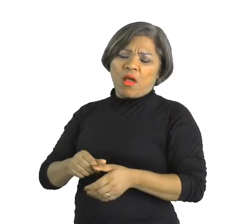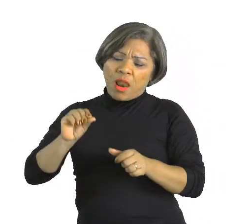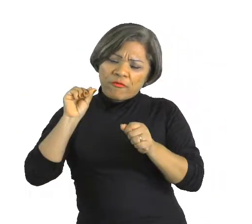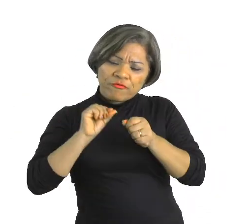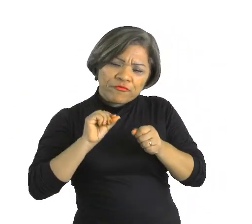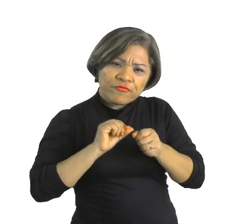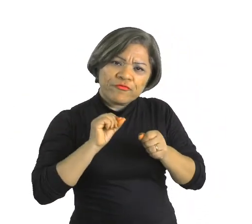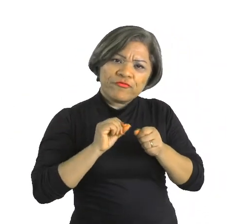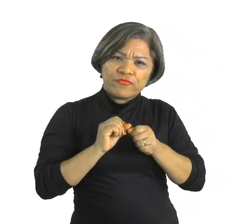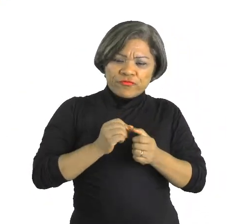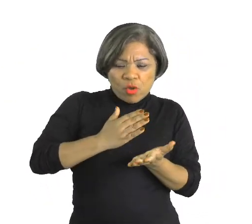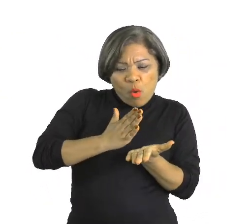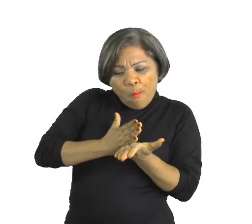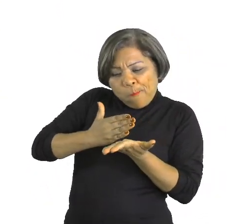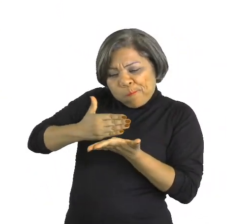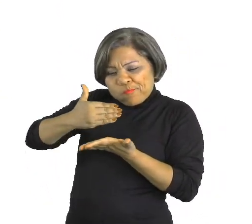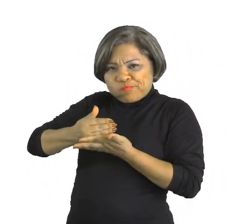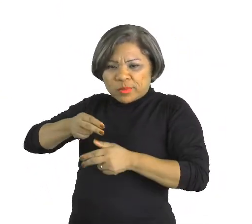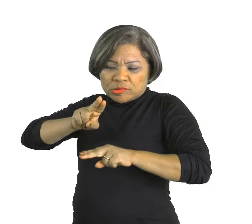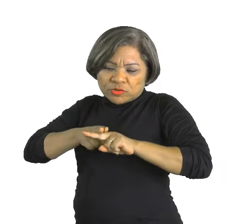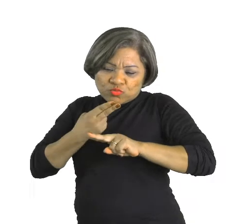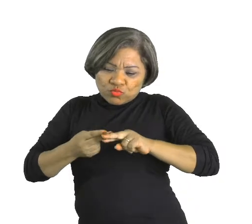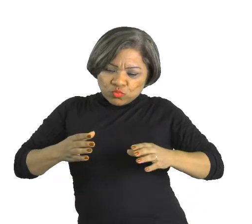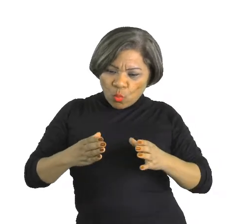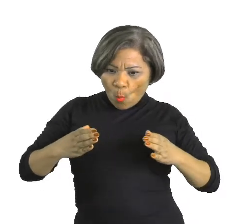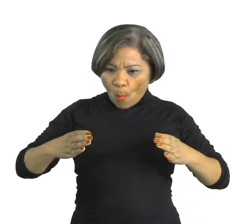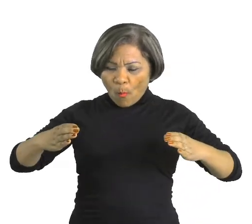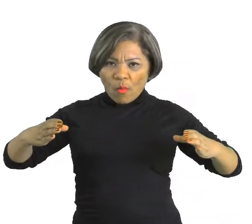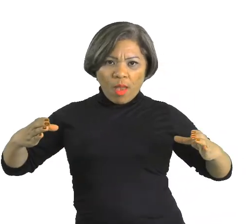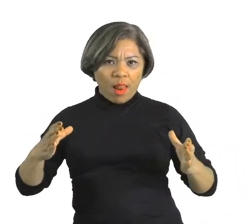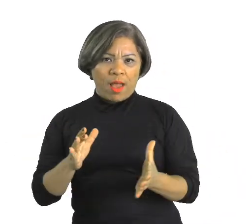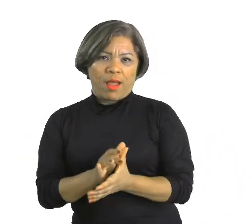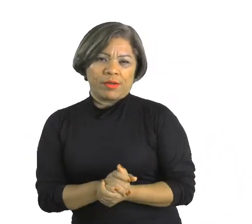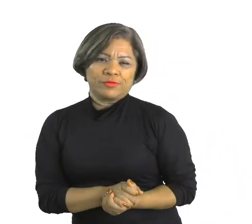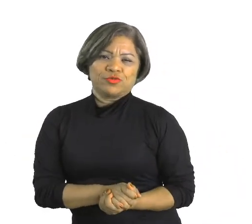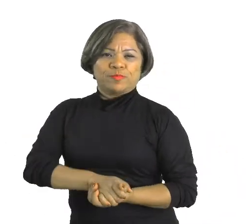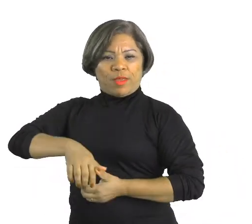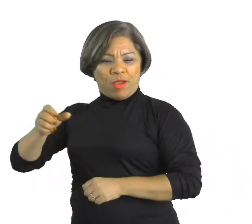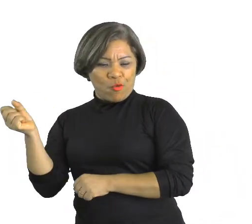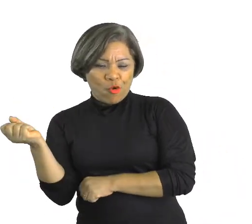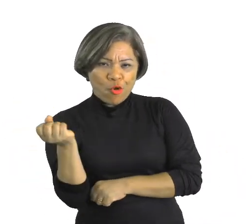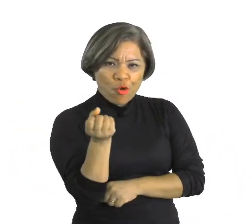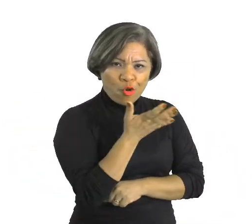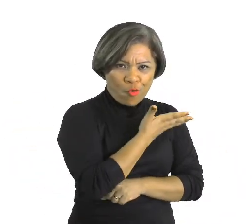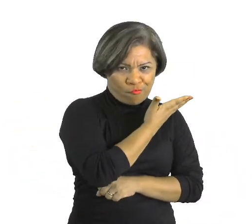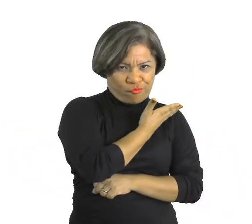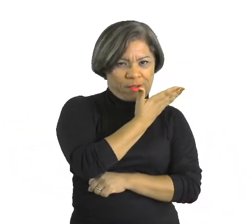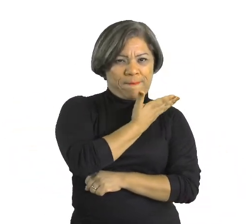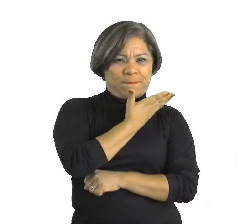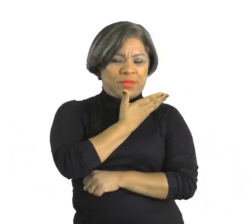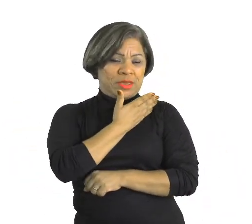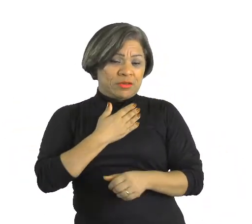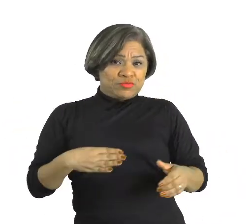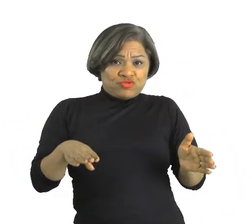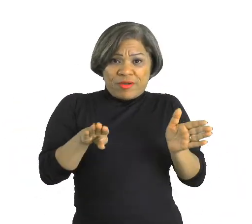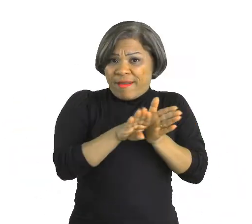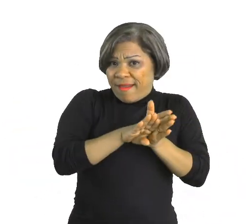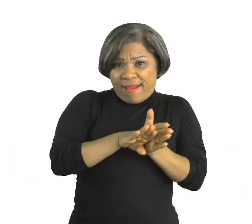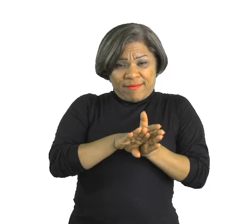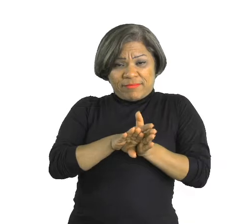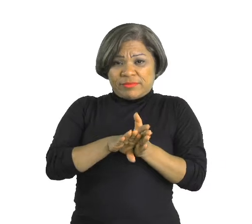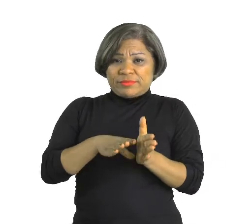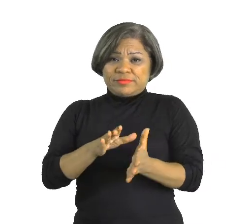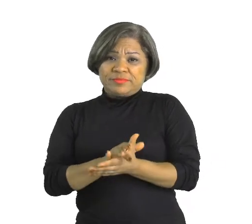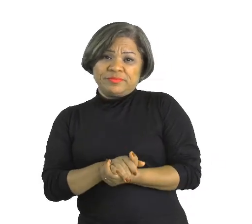ficou esperando. Mas quando os novos amigos de Pipoca chegaram, ela viu que eles não eram nem um